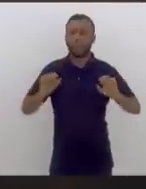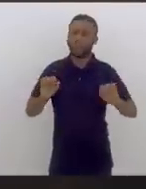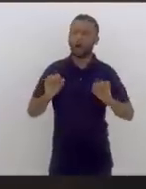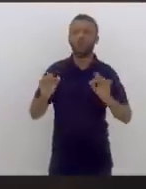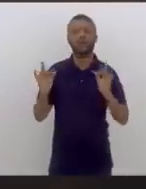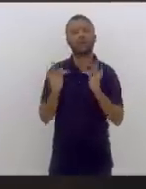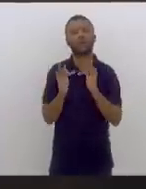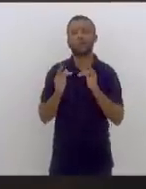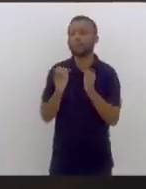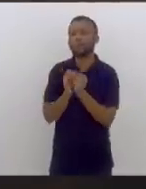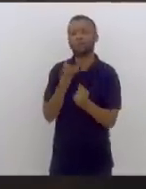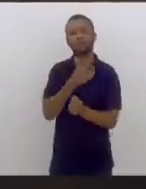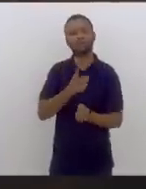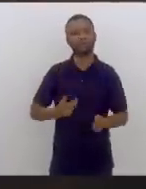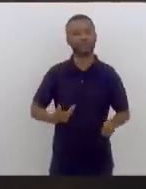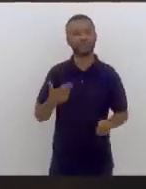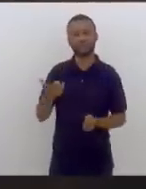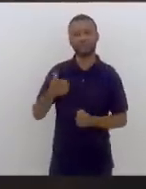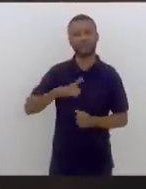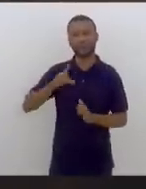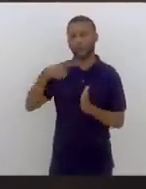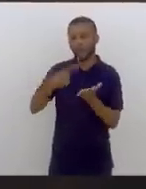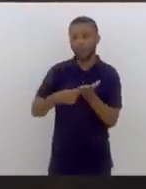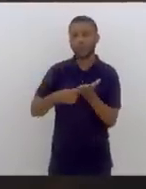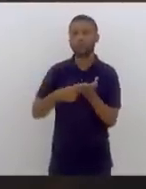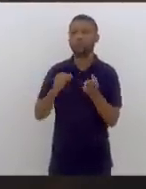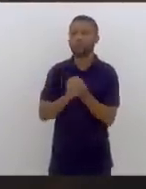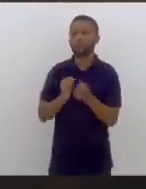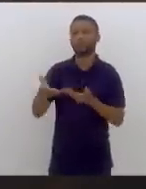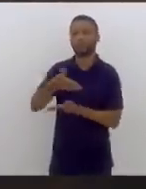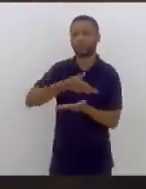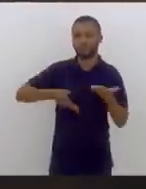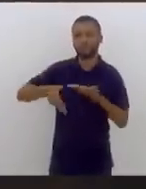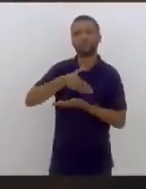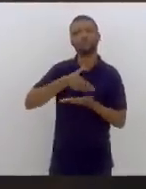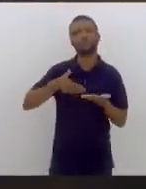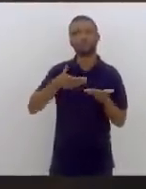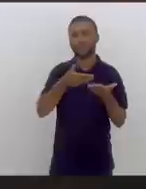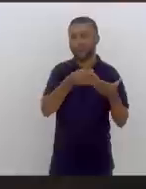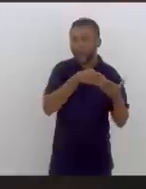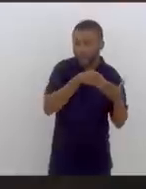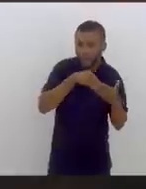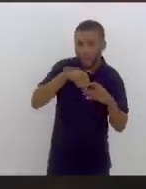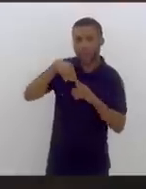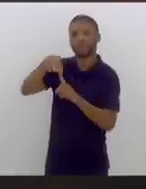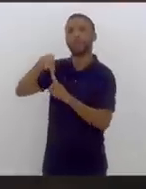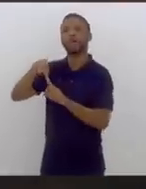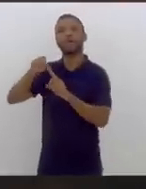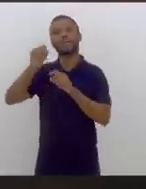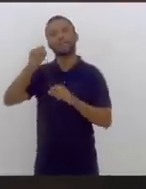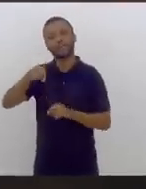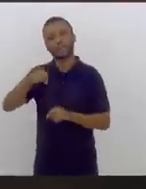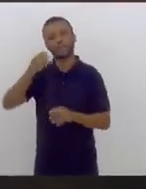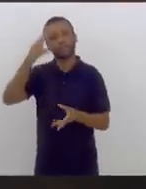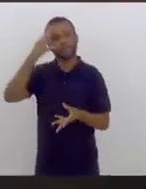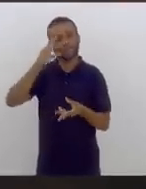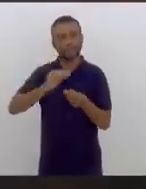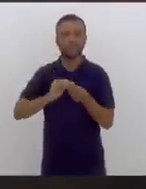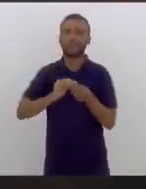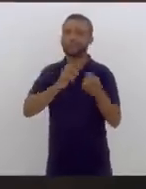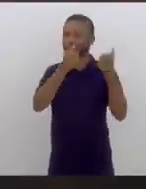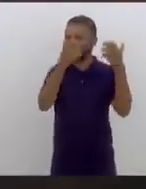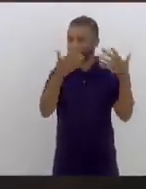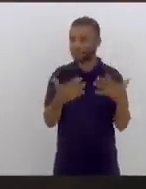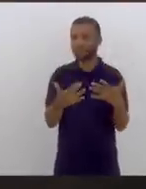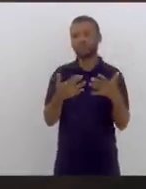contato com o governador para já ter uma agenda com ele para levar as pessoas sim que entendam na matéria para apontar